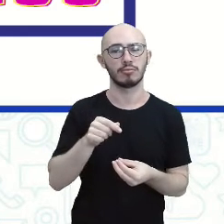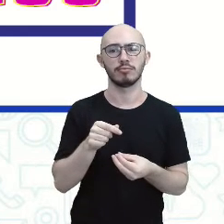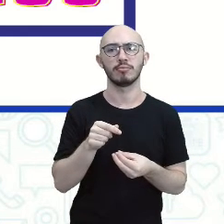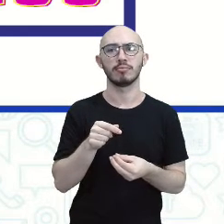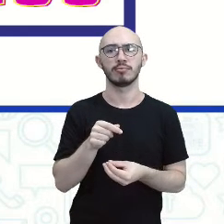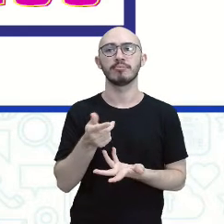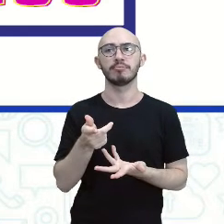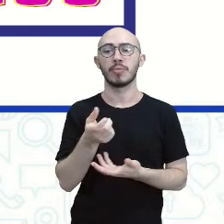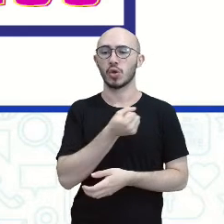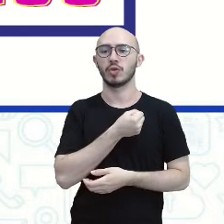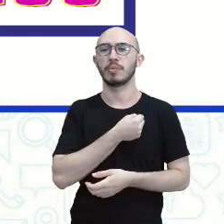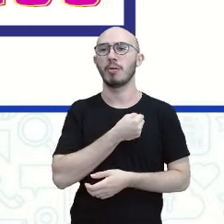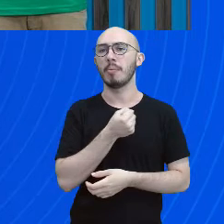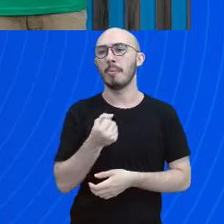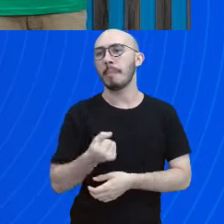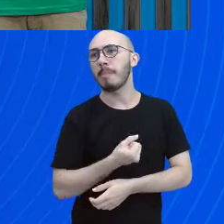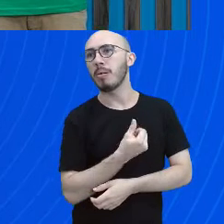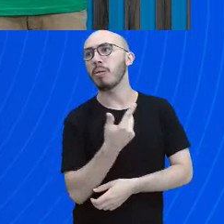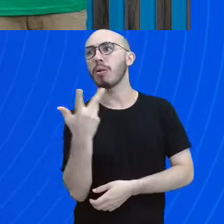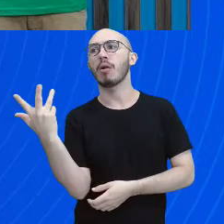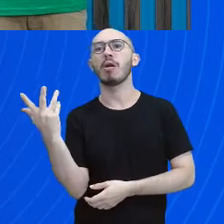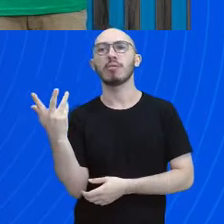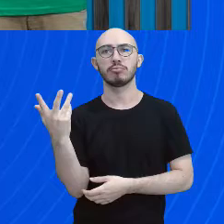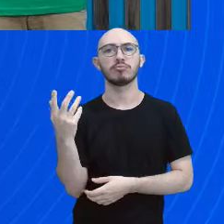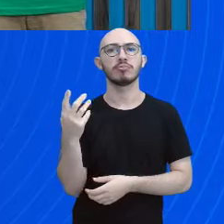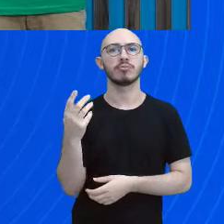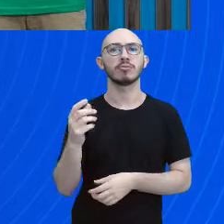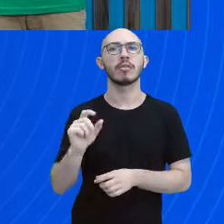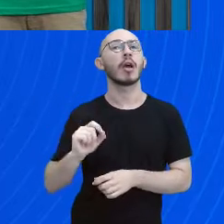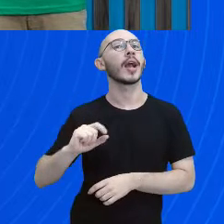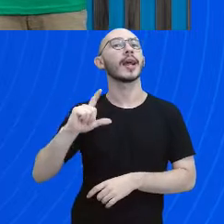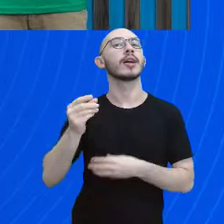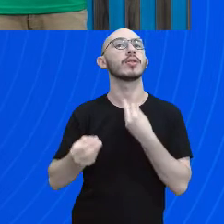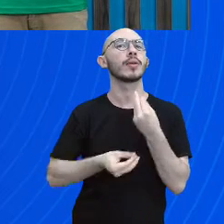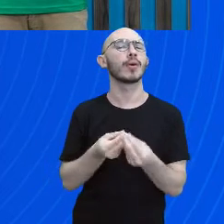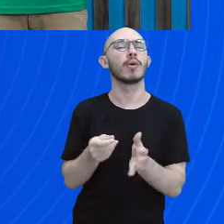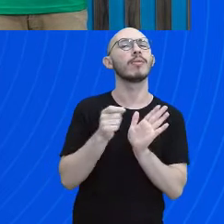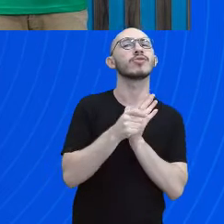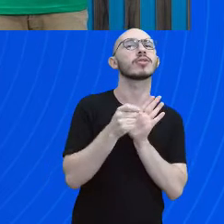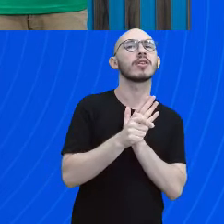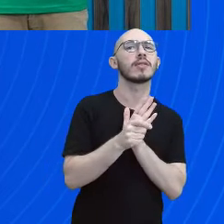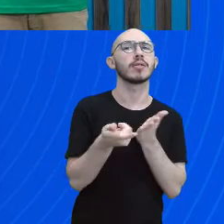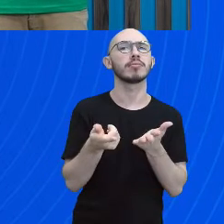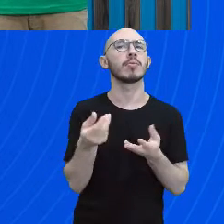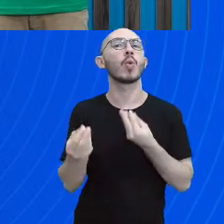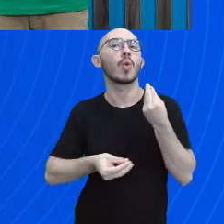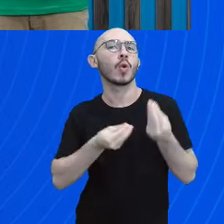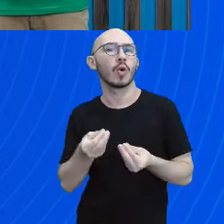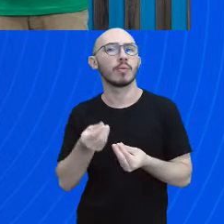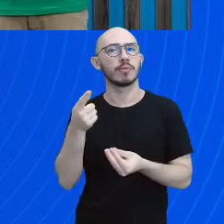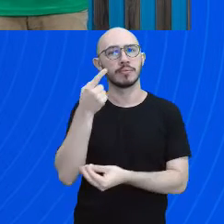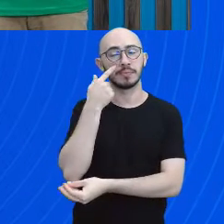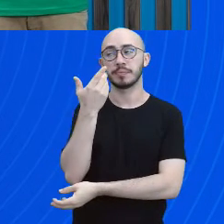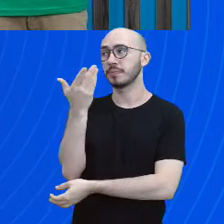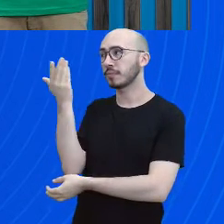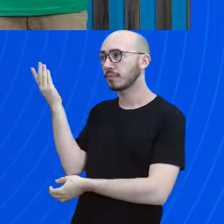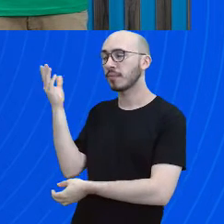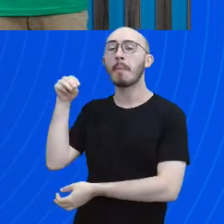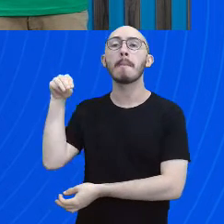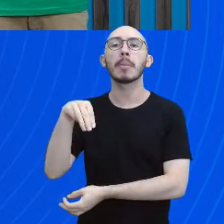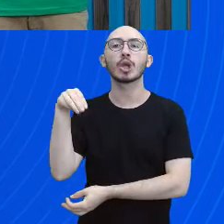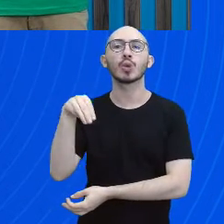e a gente vai tentar perceber como é que eu posso escrever esse número de formas diferentes, tá certo? Então, esse número aí é o número